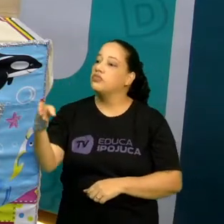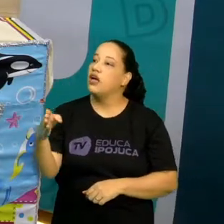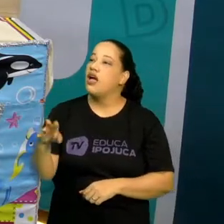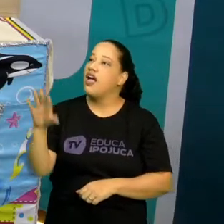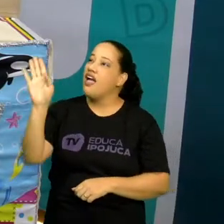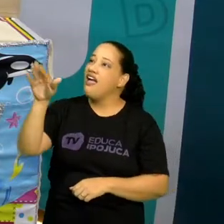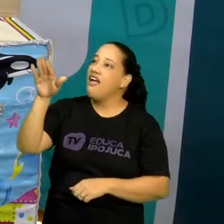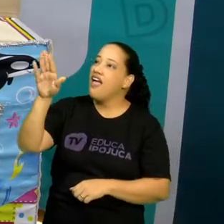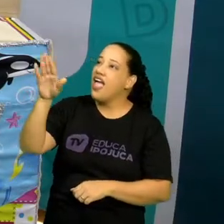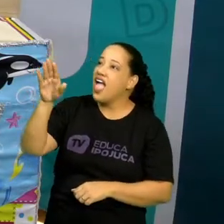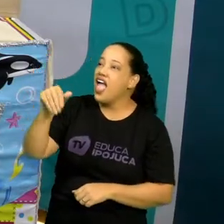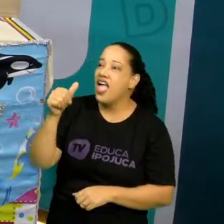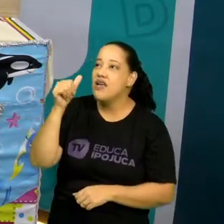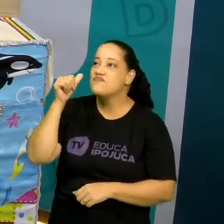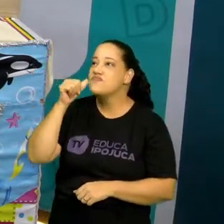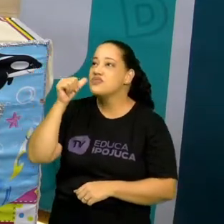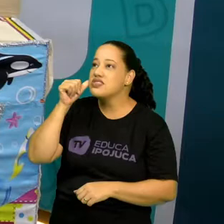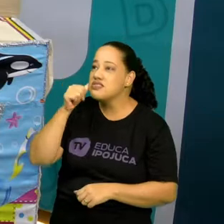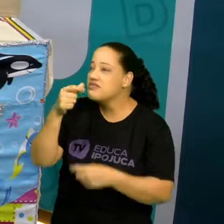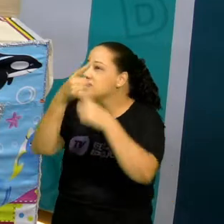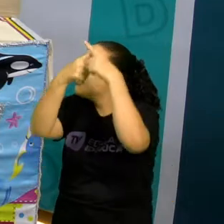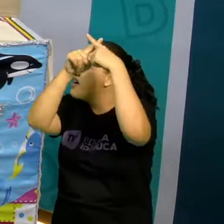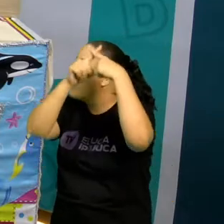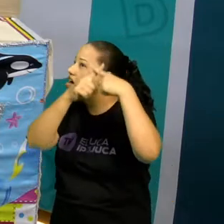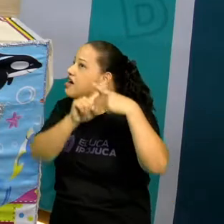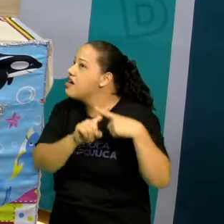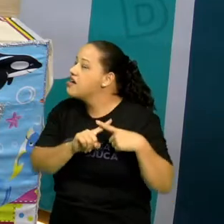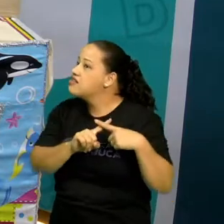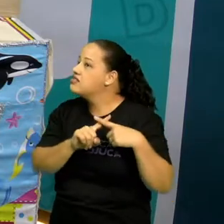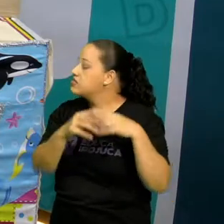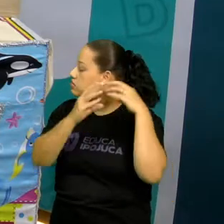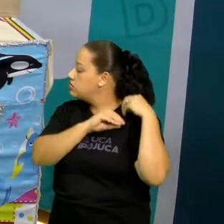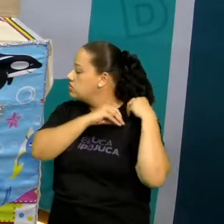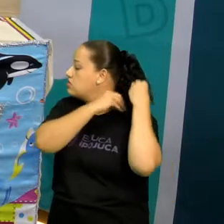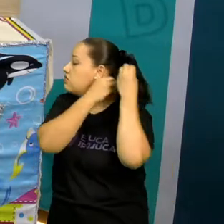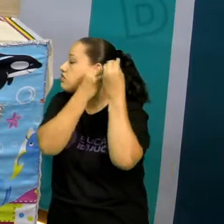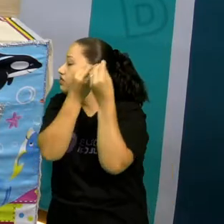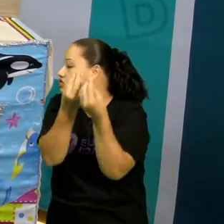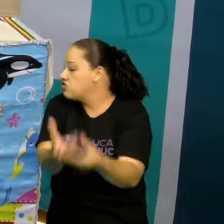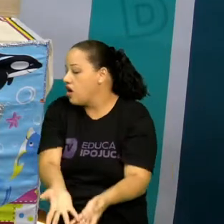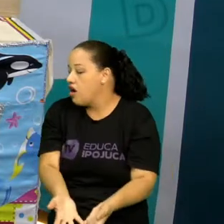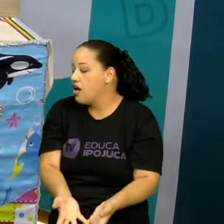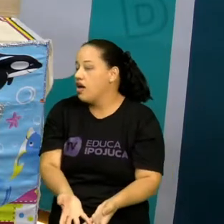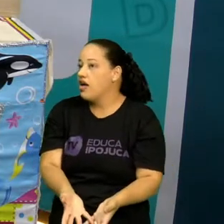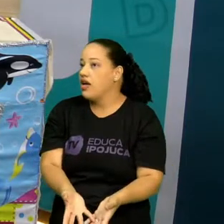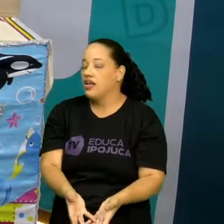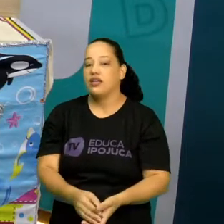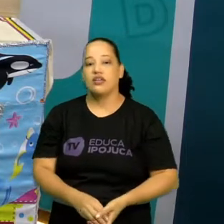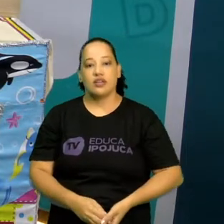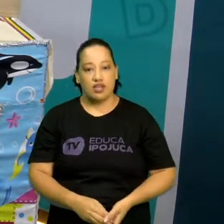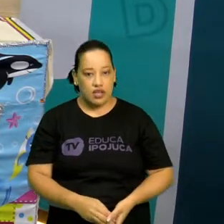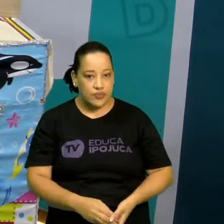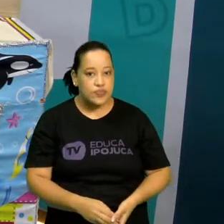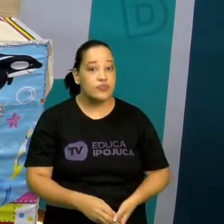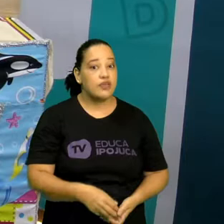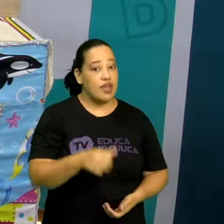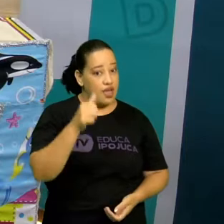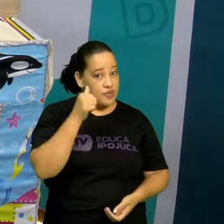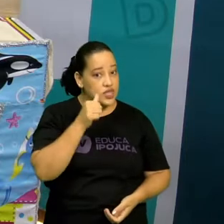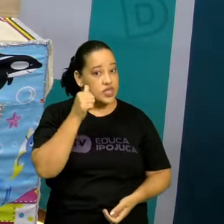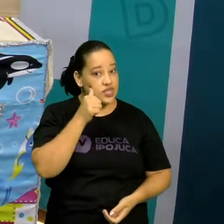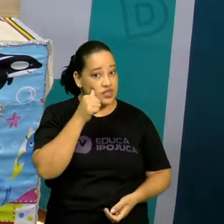Rapunzel jogue suas tranças aí Rapunzel que tinha o cabelo bem Comprido